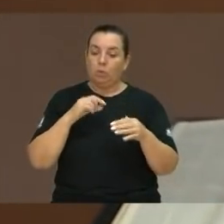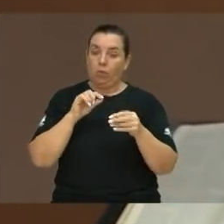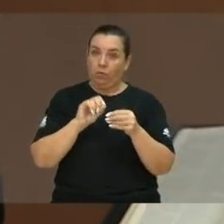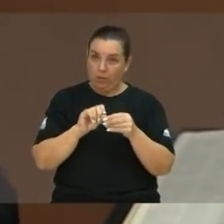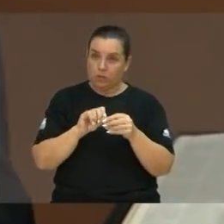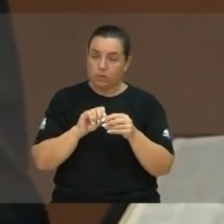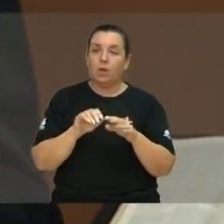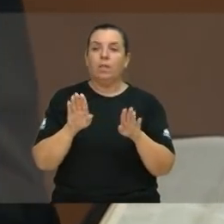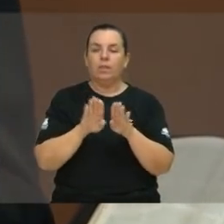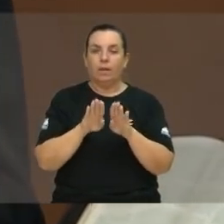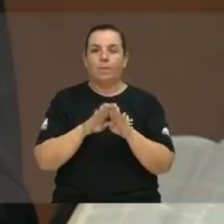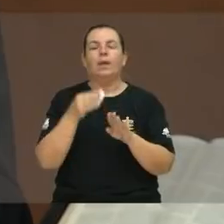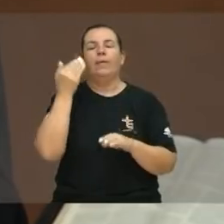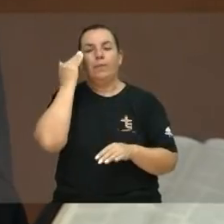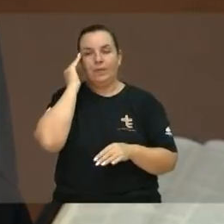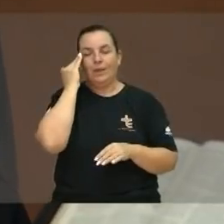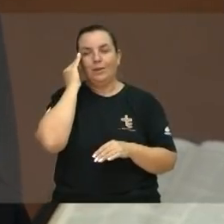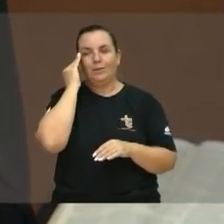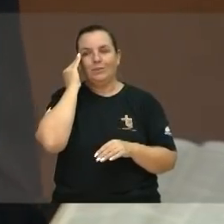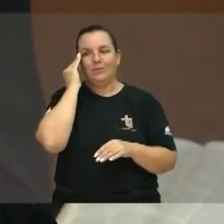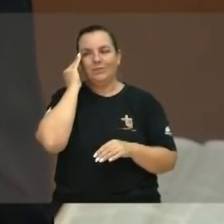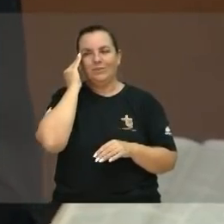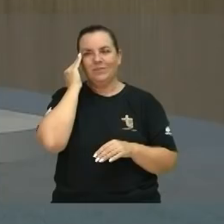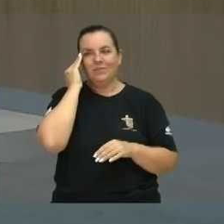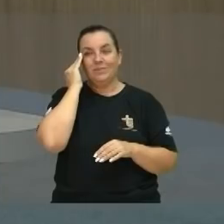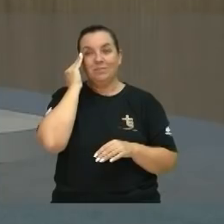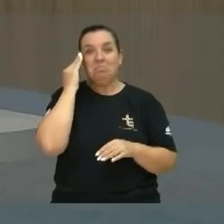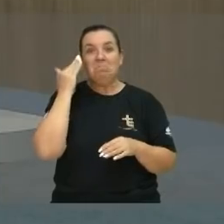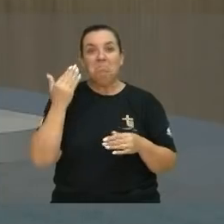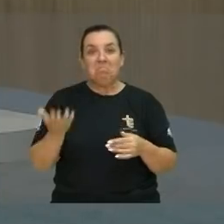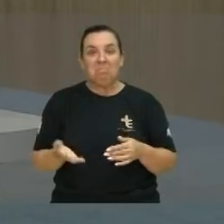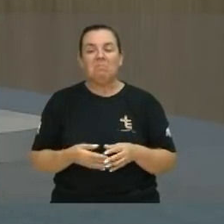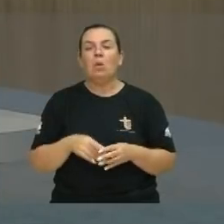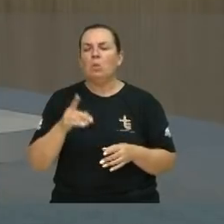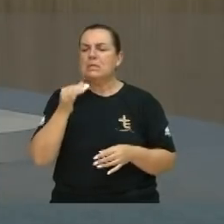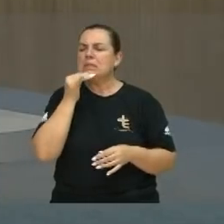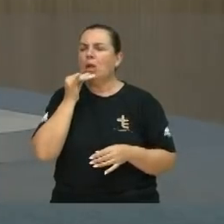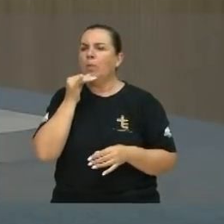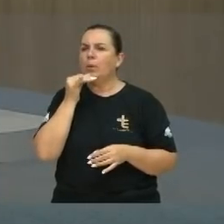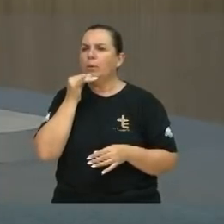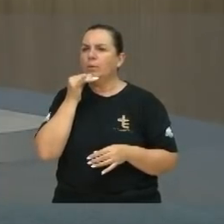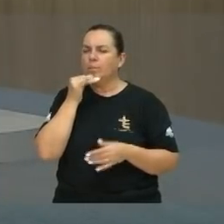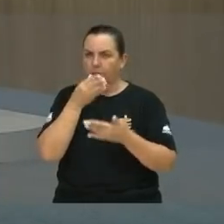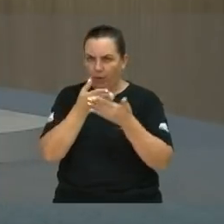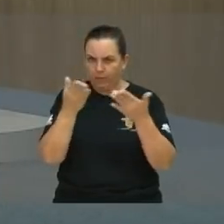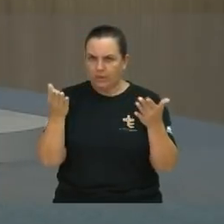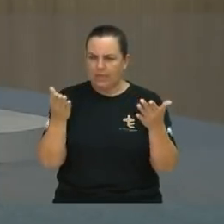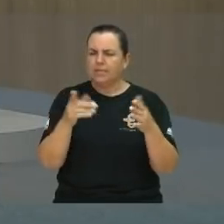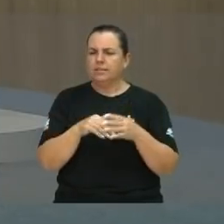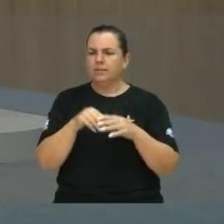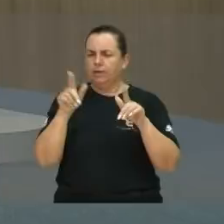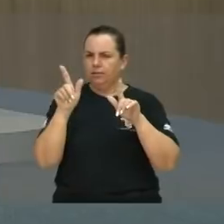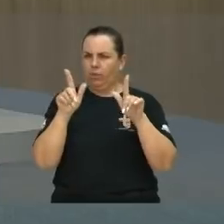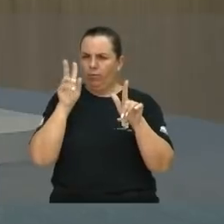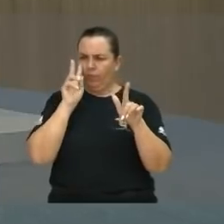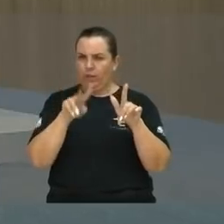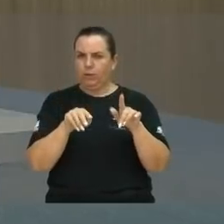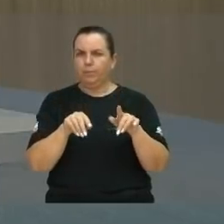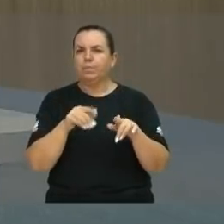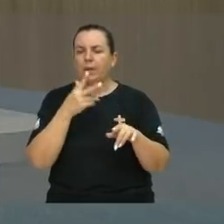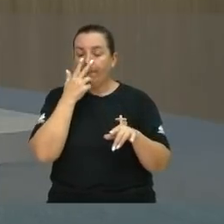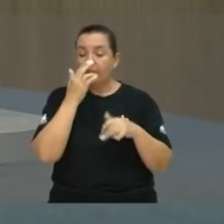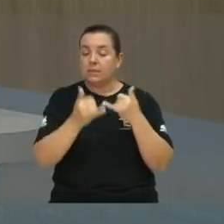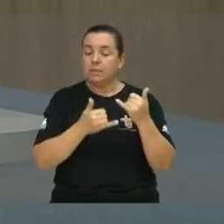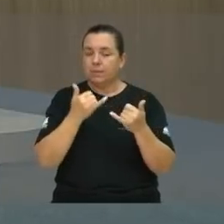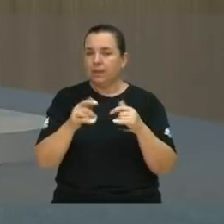prático também compreendo e olha um exemplo ei telespectador parece